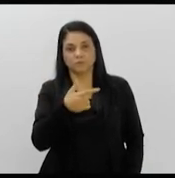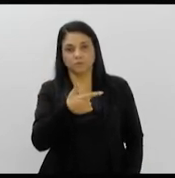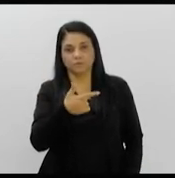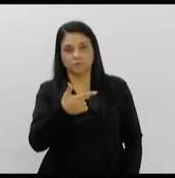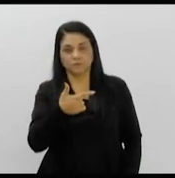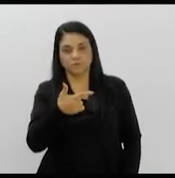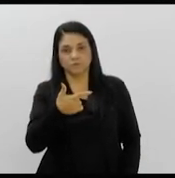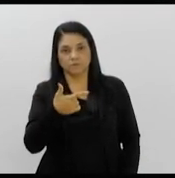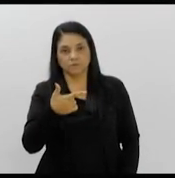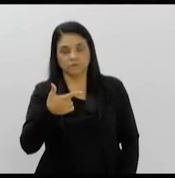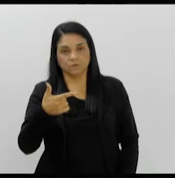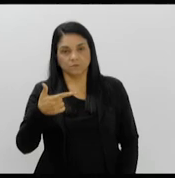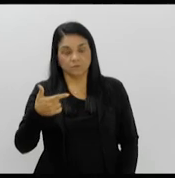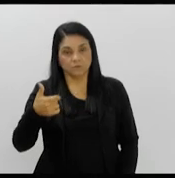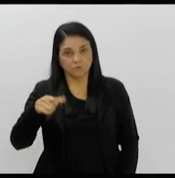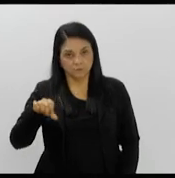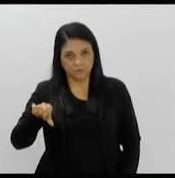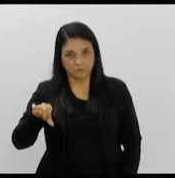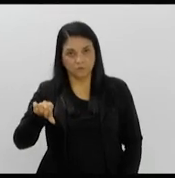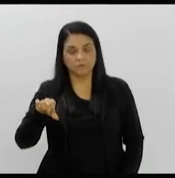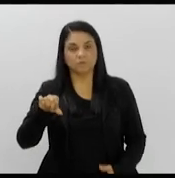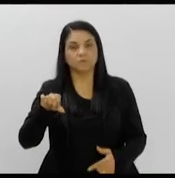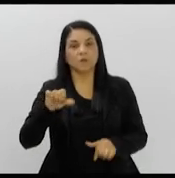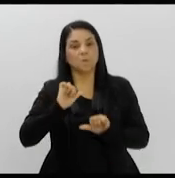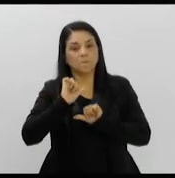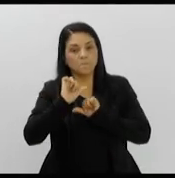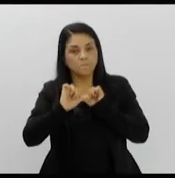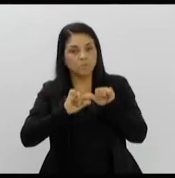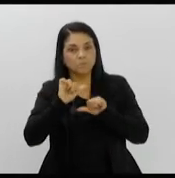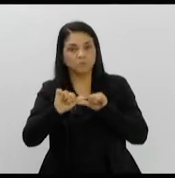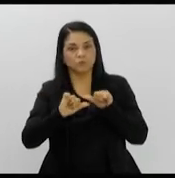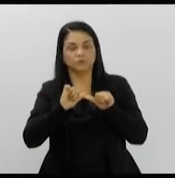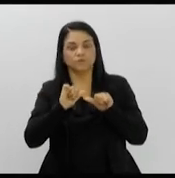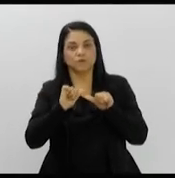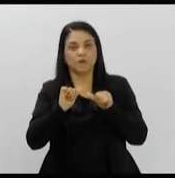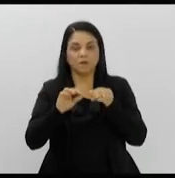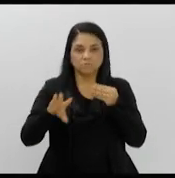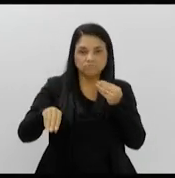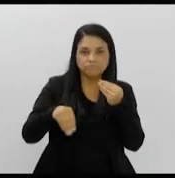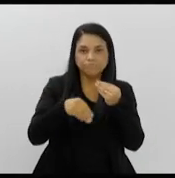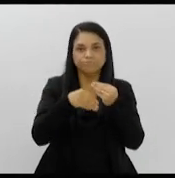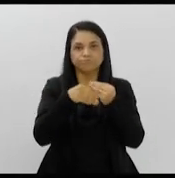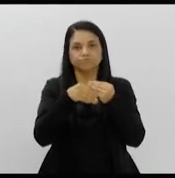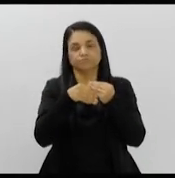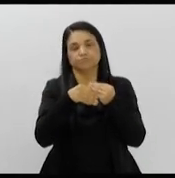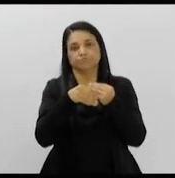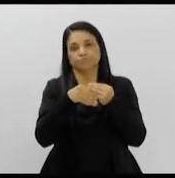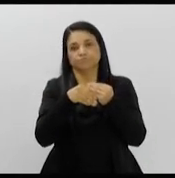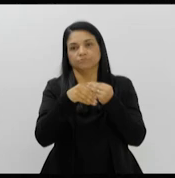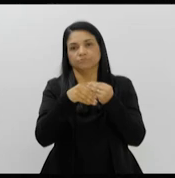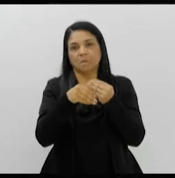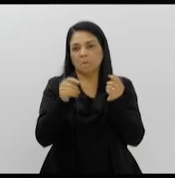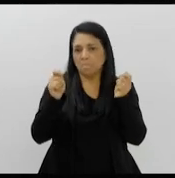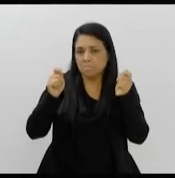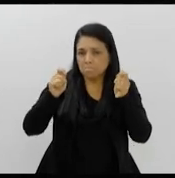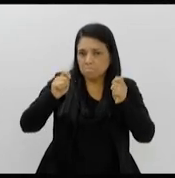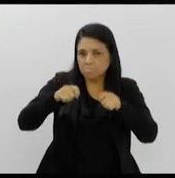introduziu modificar para introduzir disposições que poderiam